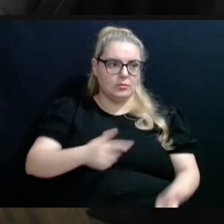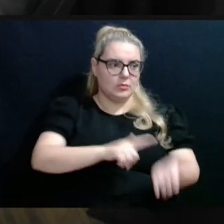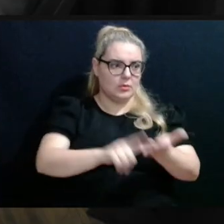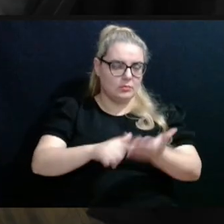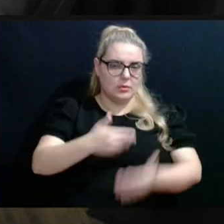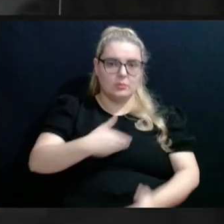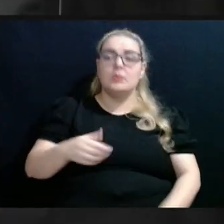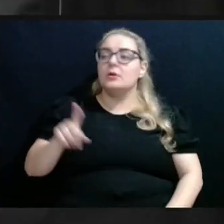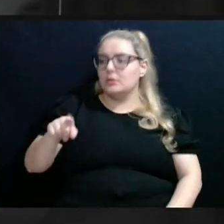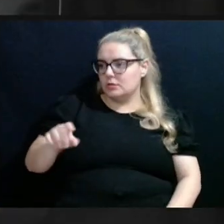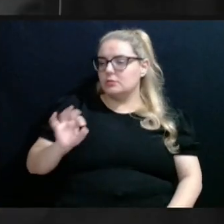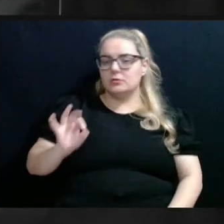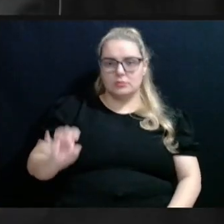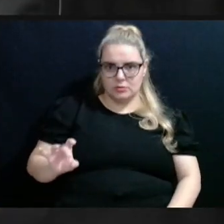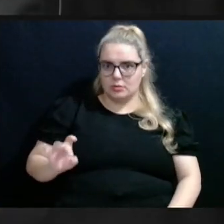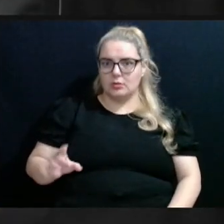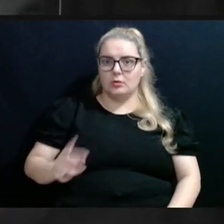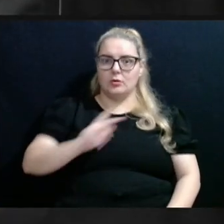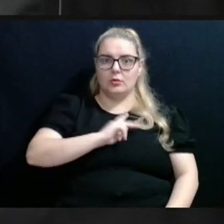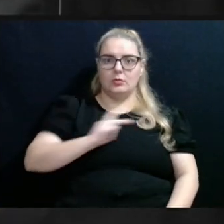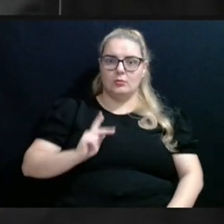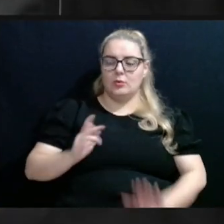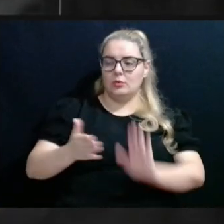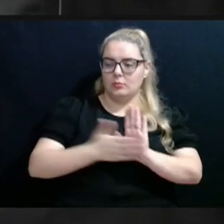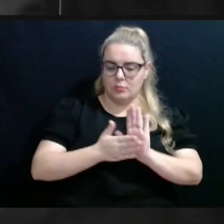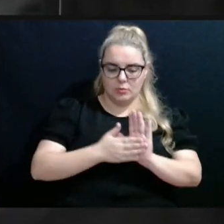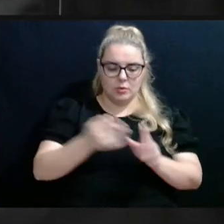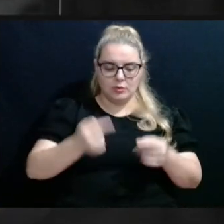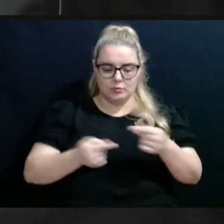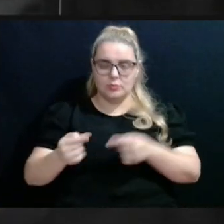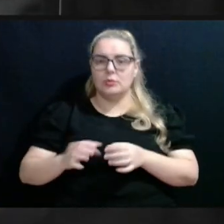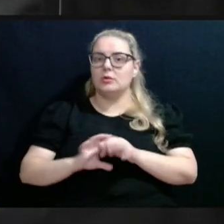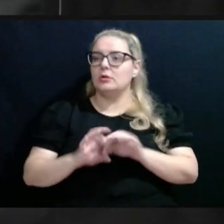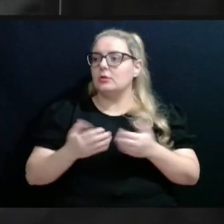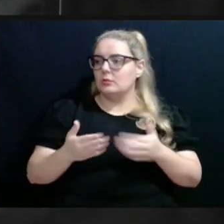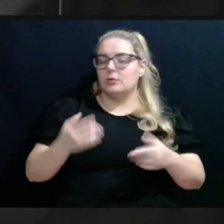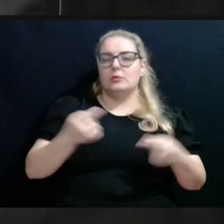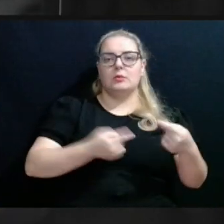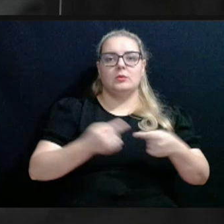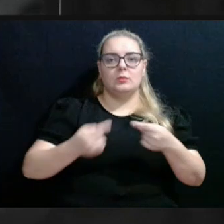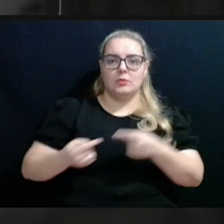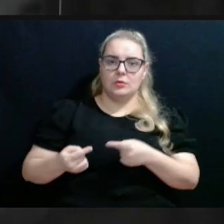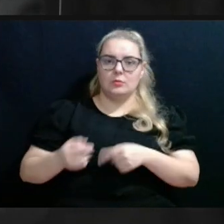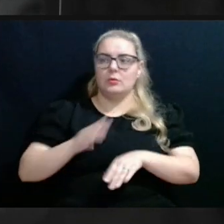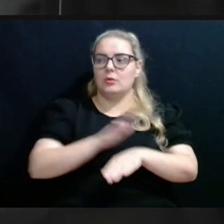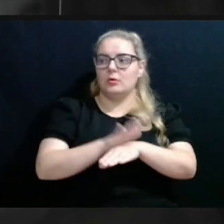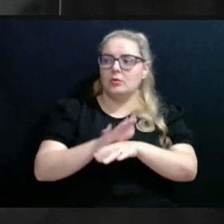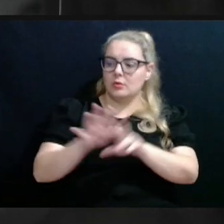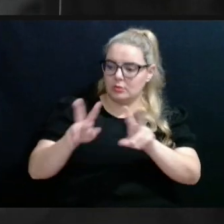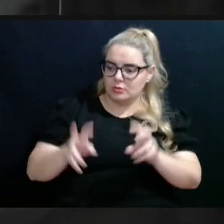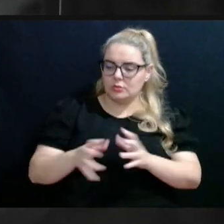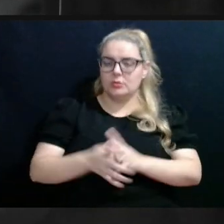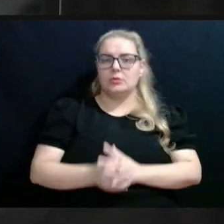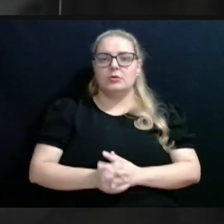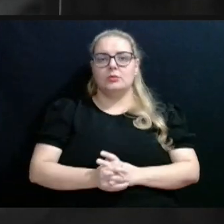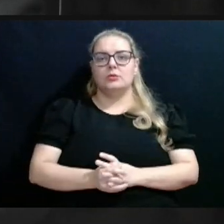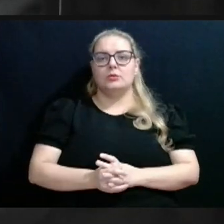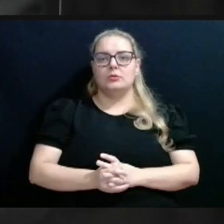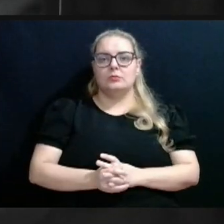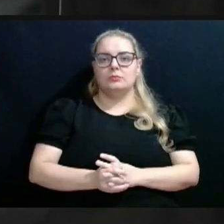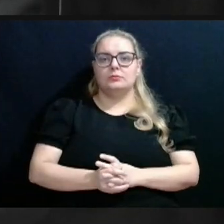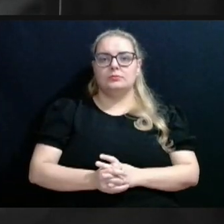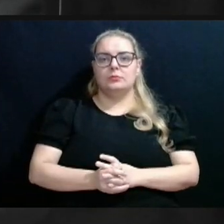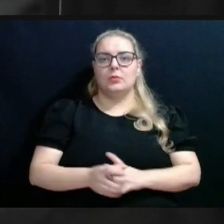O presidente da Sanasa propôs um debate, ele está disposto a participar, debater, contribuir com esse assunto, e o presidente